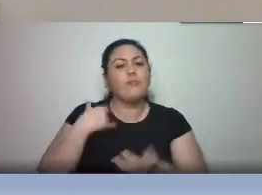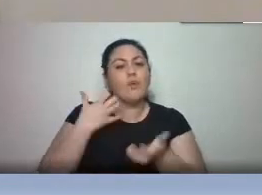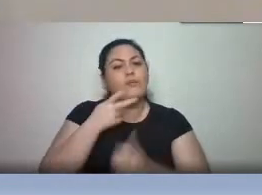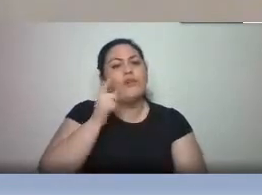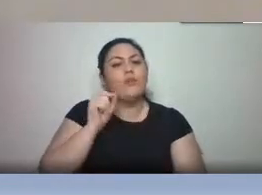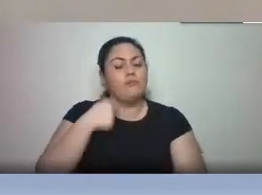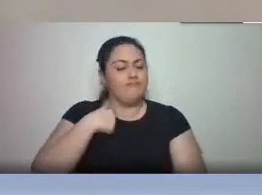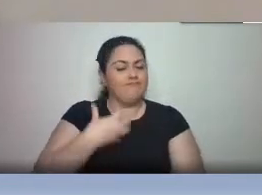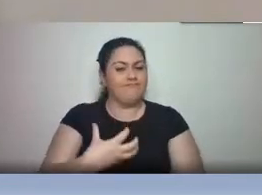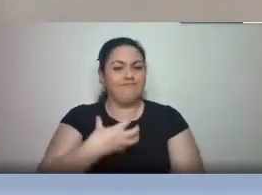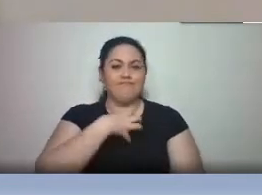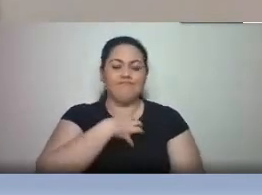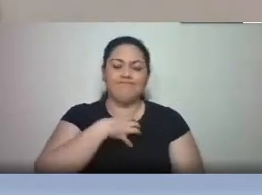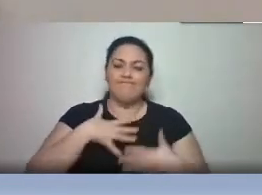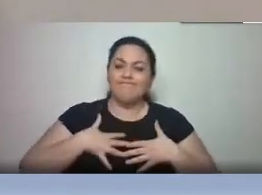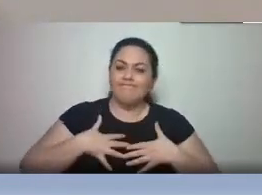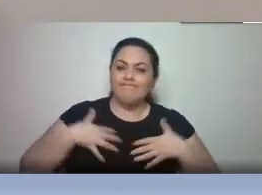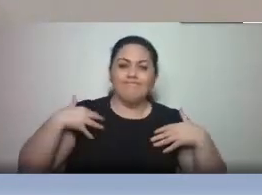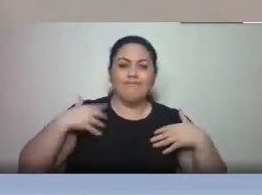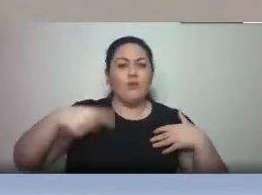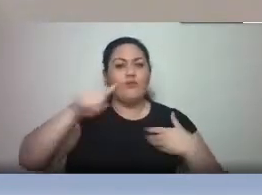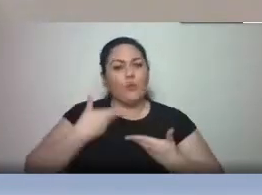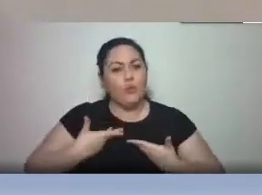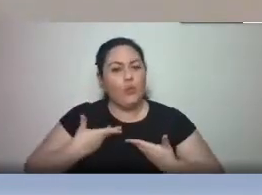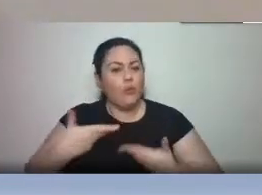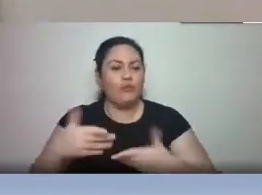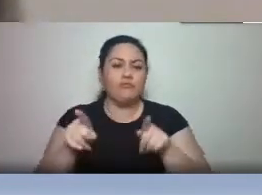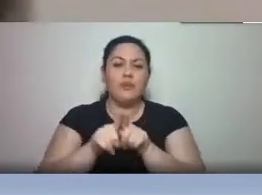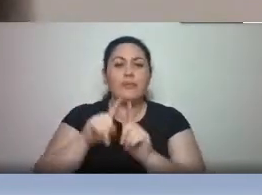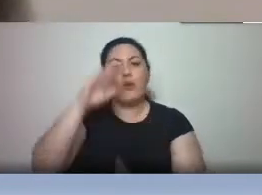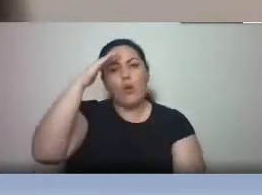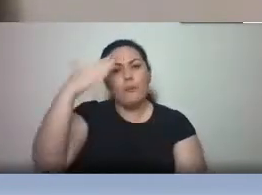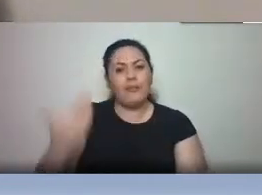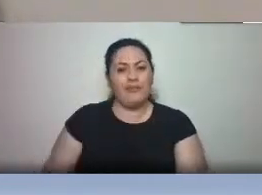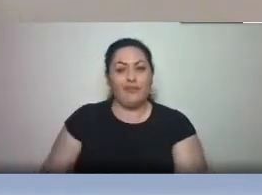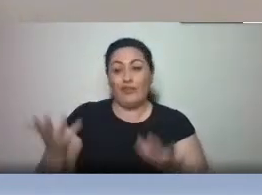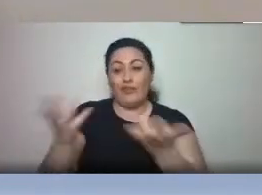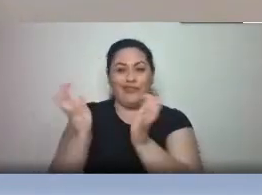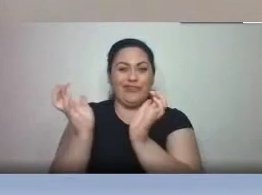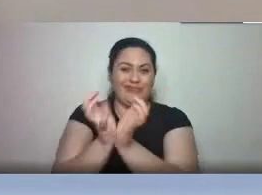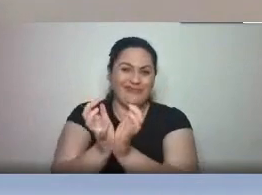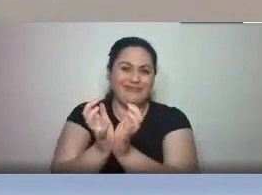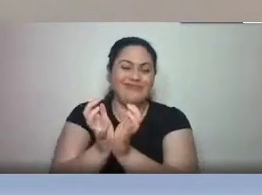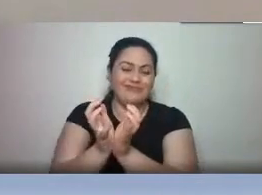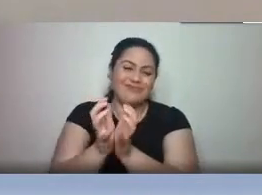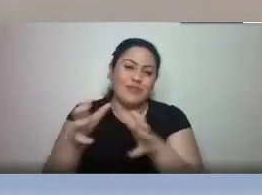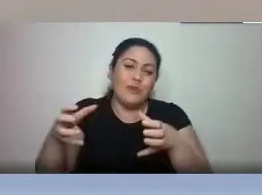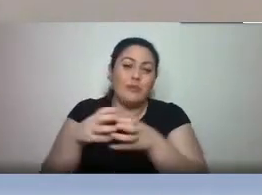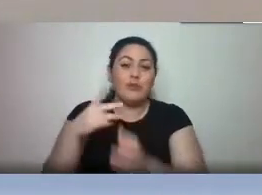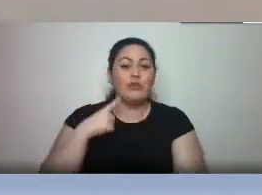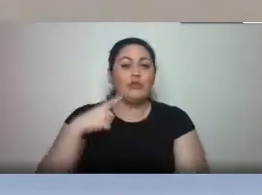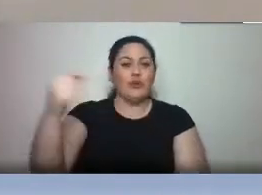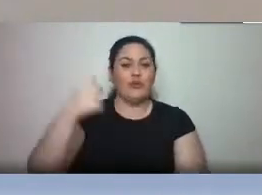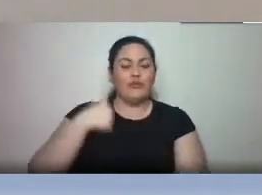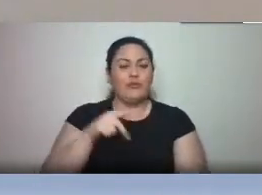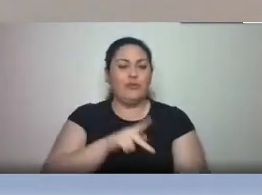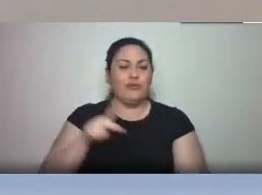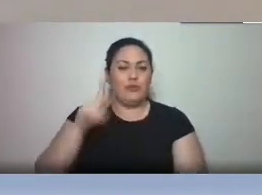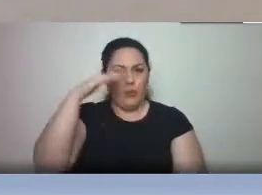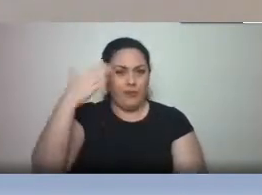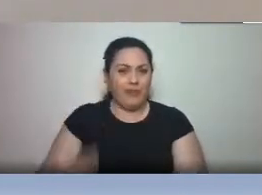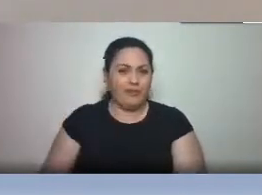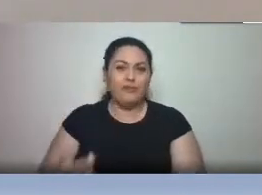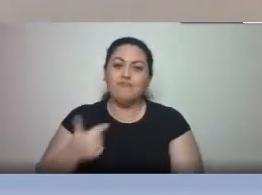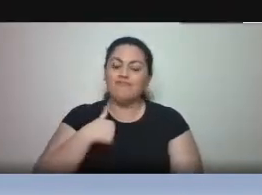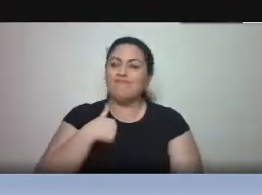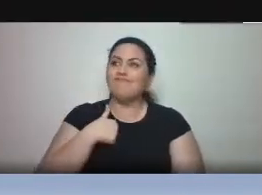sinto muito lisonjeada pelo convite e pela homenagem deste grupo de agora colegas para ser a professora homenageada. Fiquei